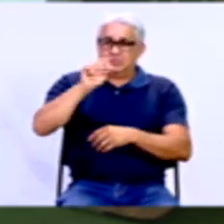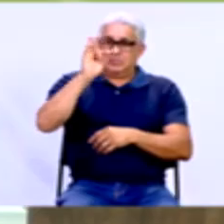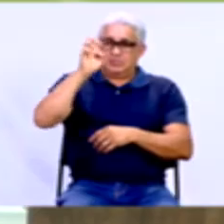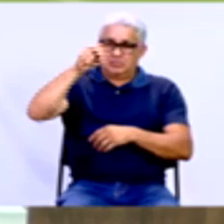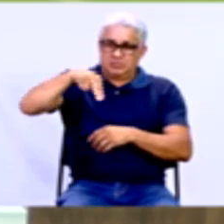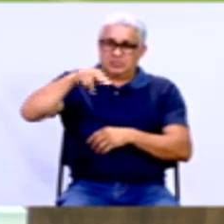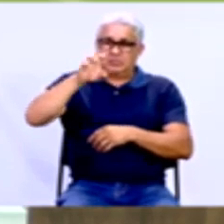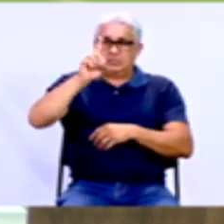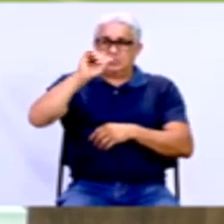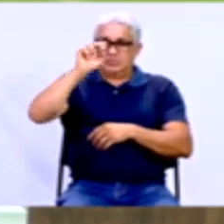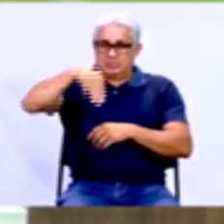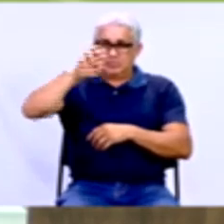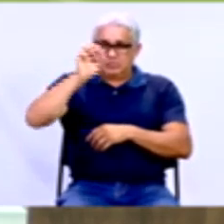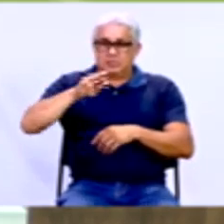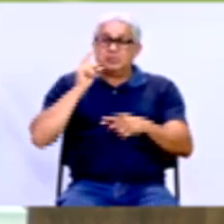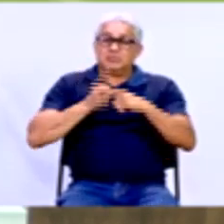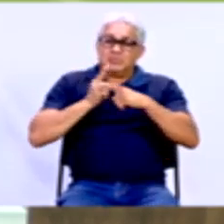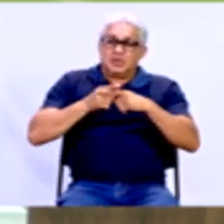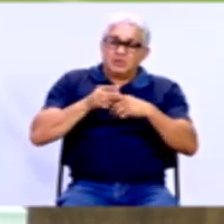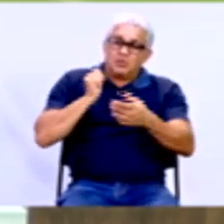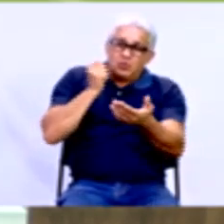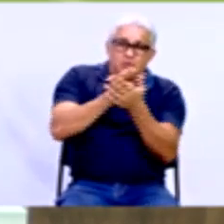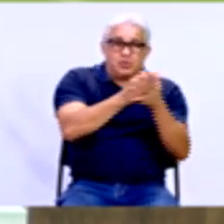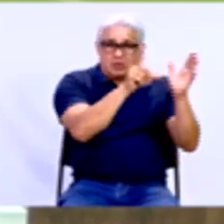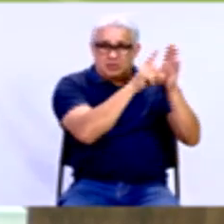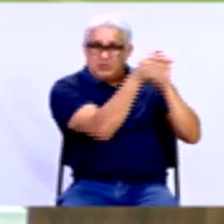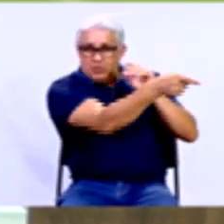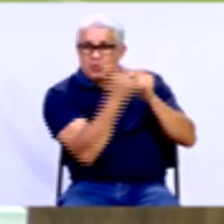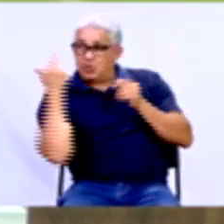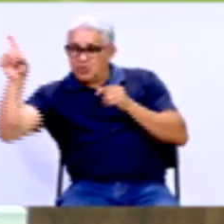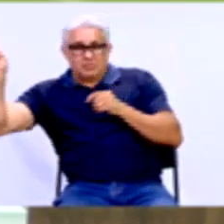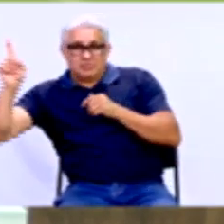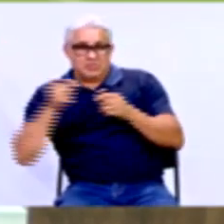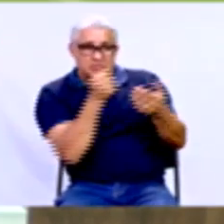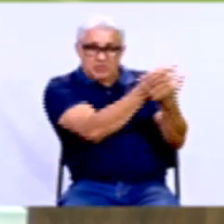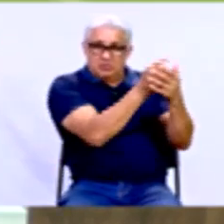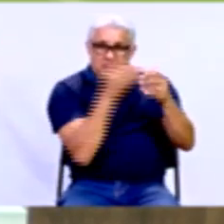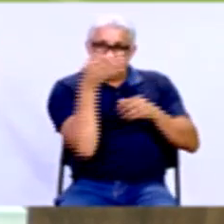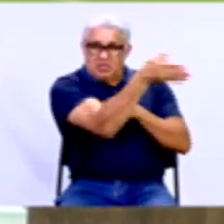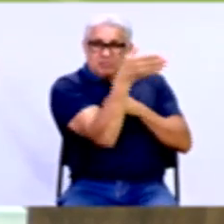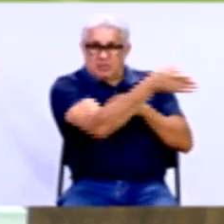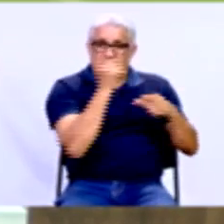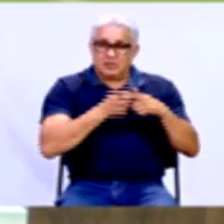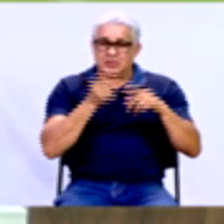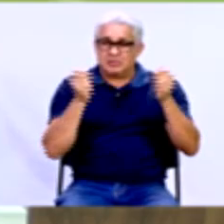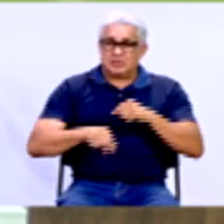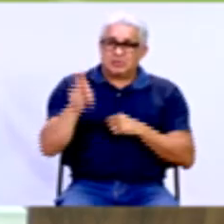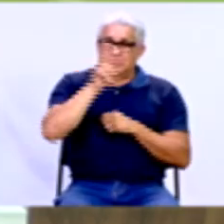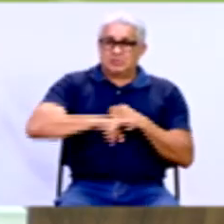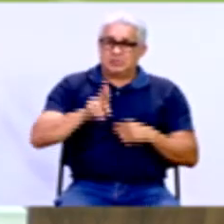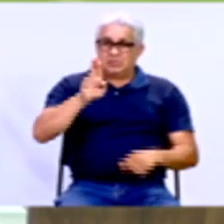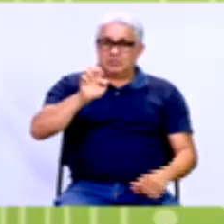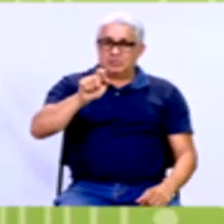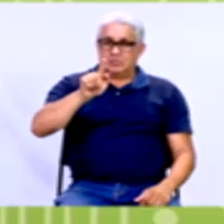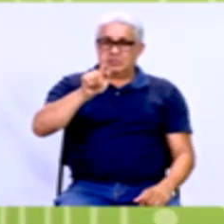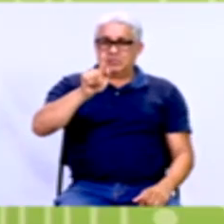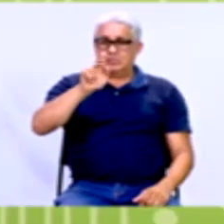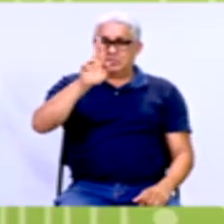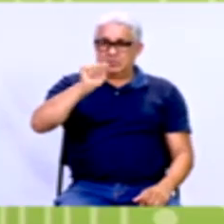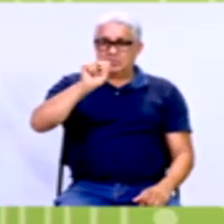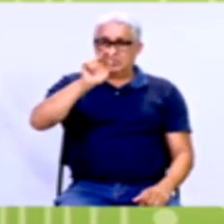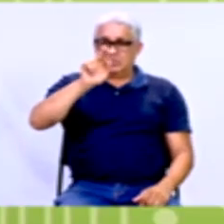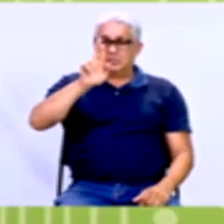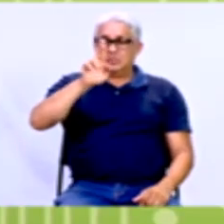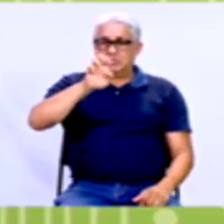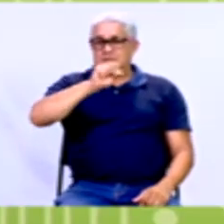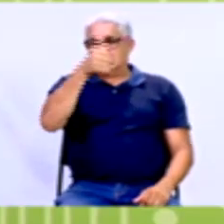de continuar comprando e por que ele compra naquela loja e não em outra. Então, são várias as possibilidades de utilização da regressão. Essa parte do